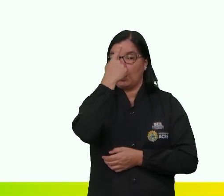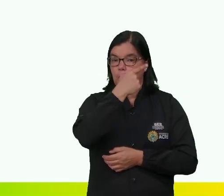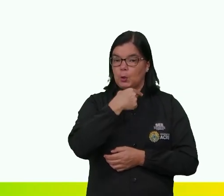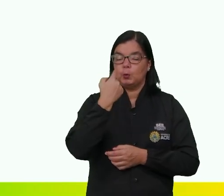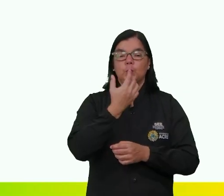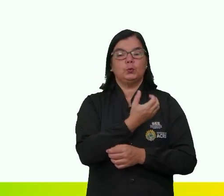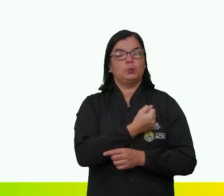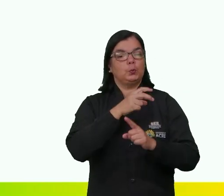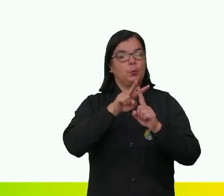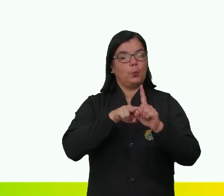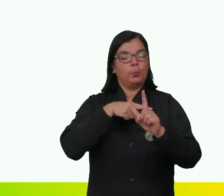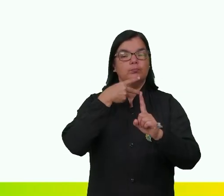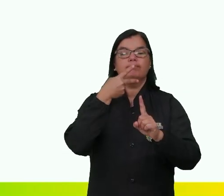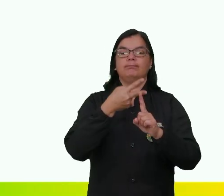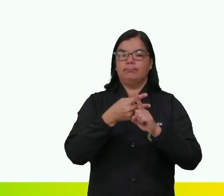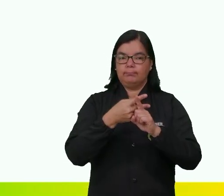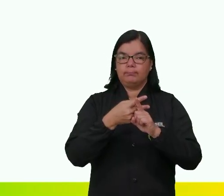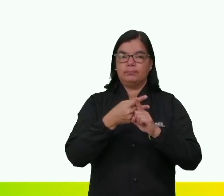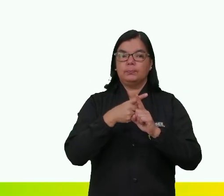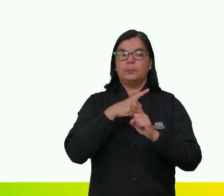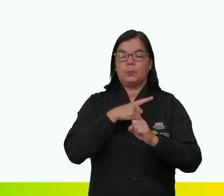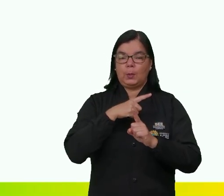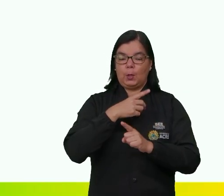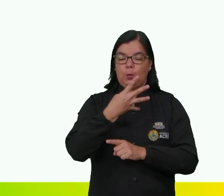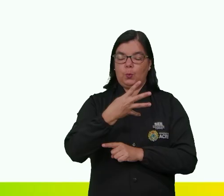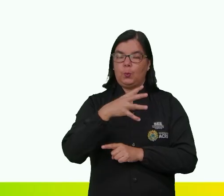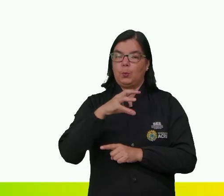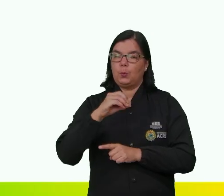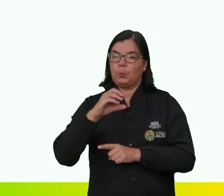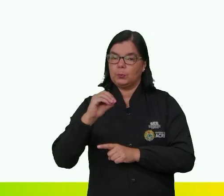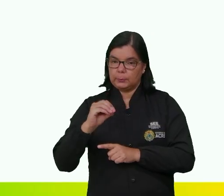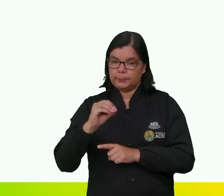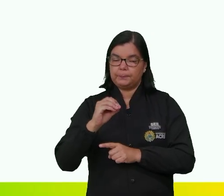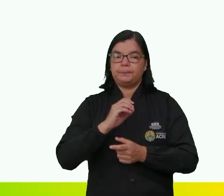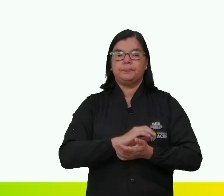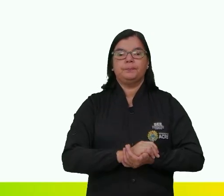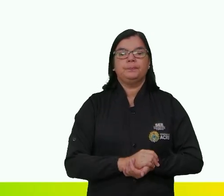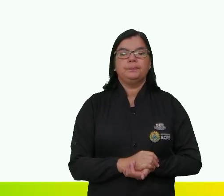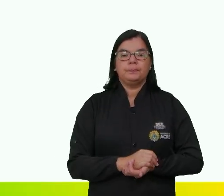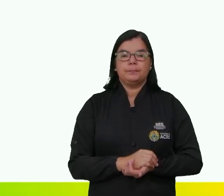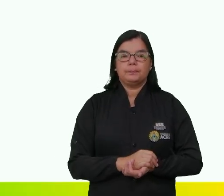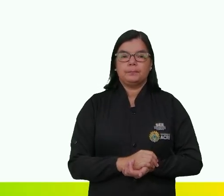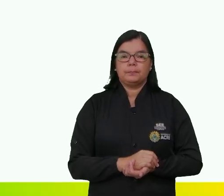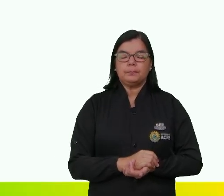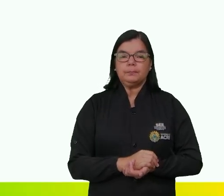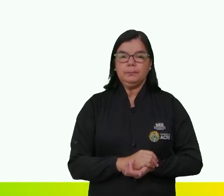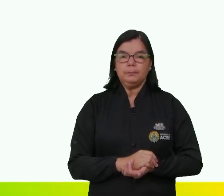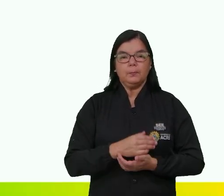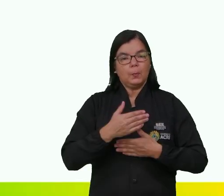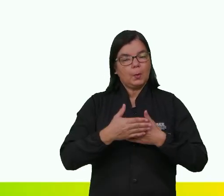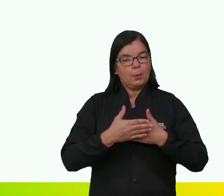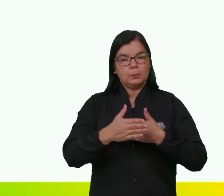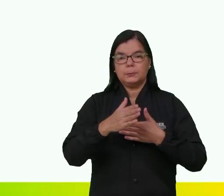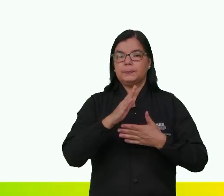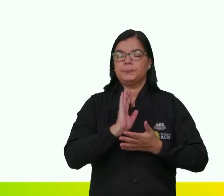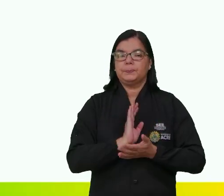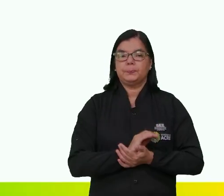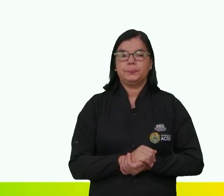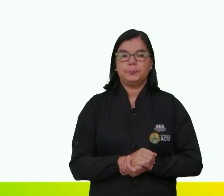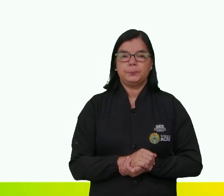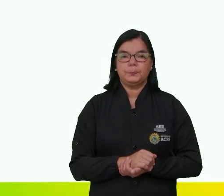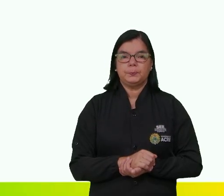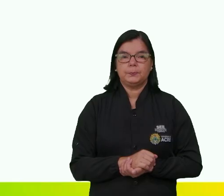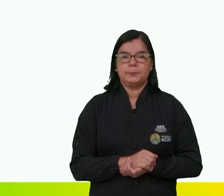de bactérias dobra. Então, nós vamos ter aqui 400 bactérias. Ok? E assim por diante.